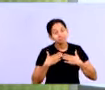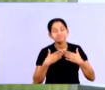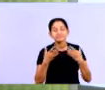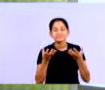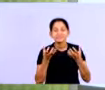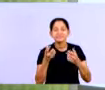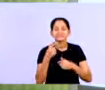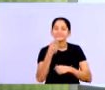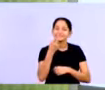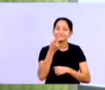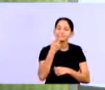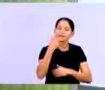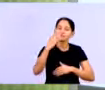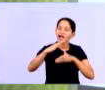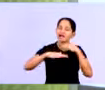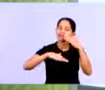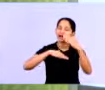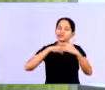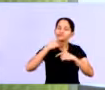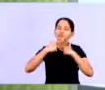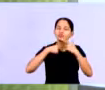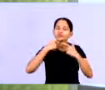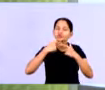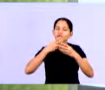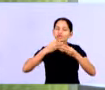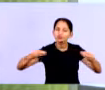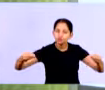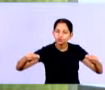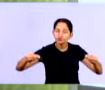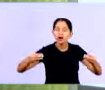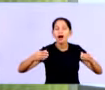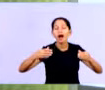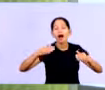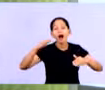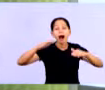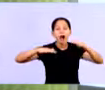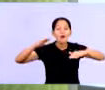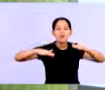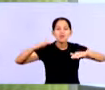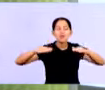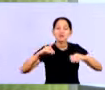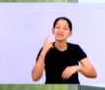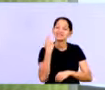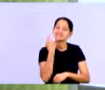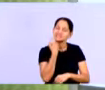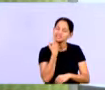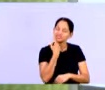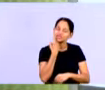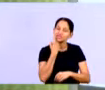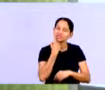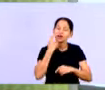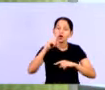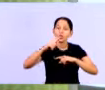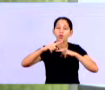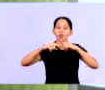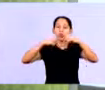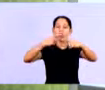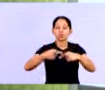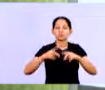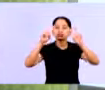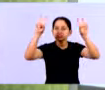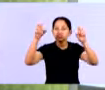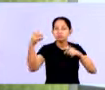no decorrer das aulas a gente vai tirando as dúvidas que vão surgindo. Queremos dizer que na sexta-feira também terá um assunto